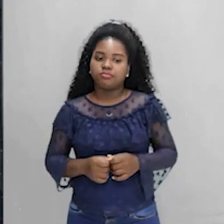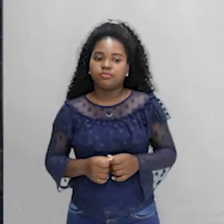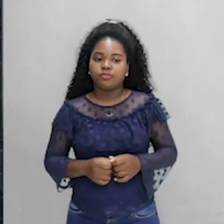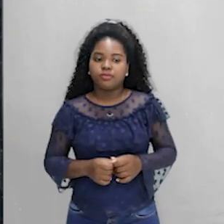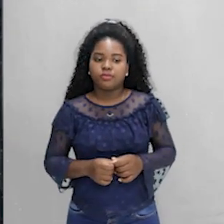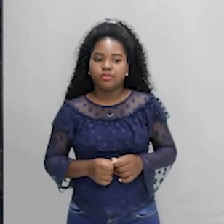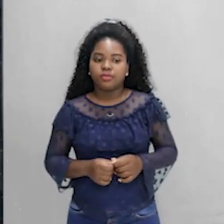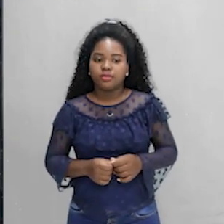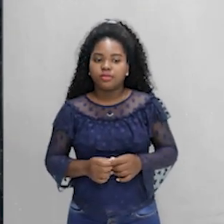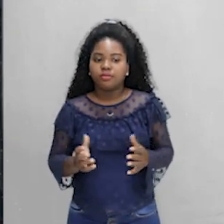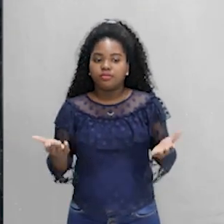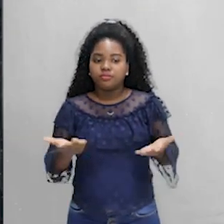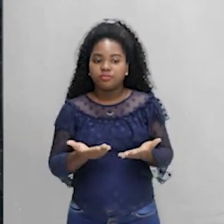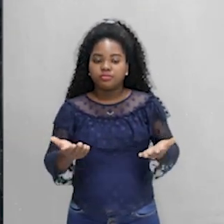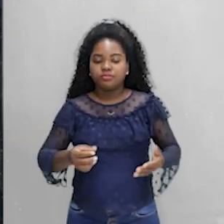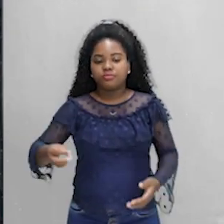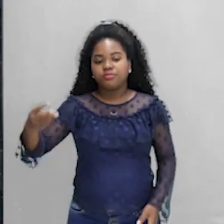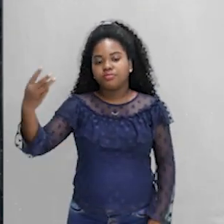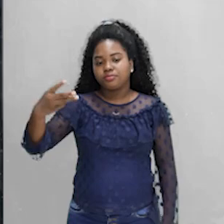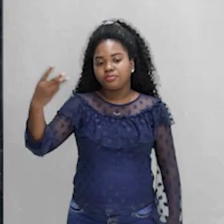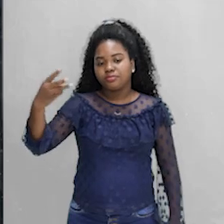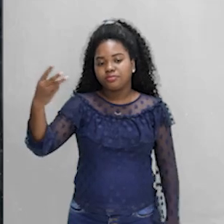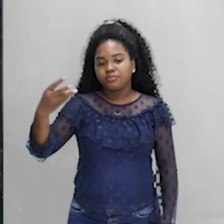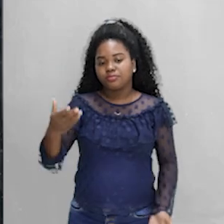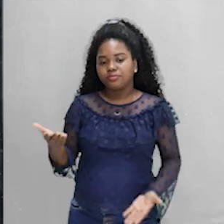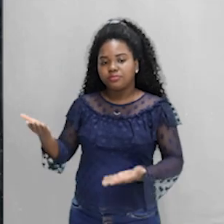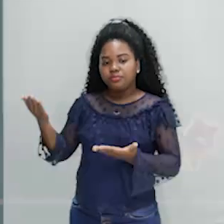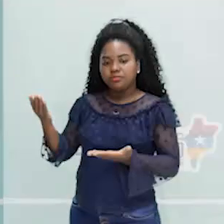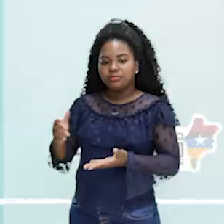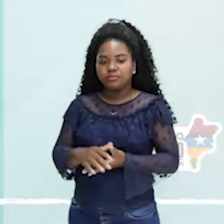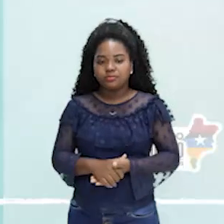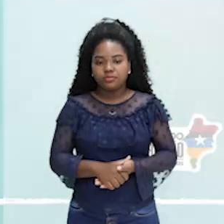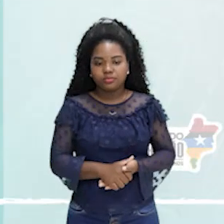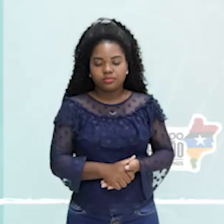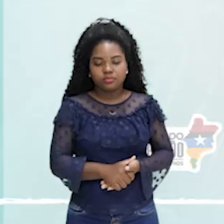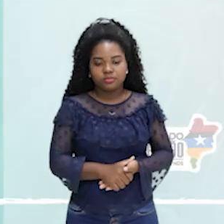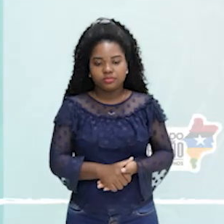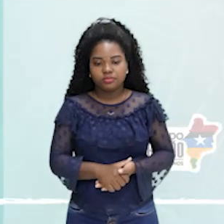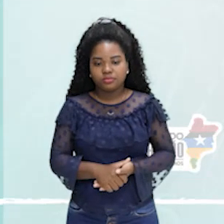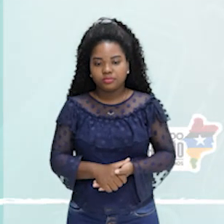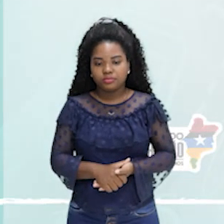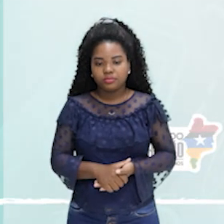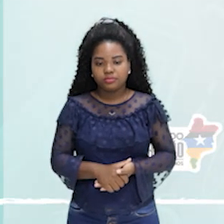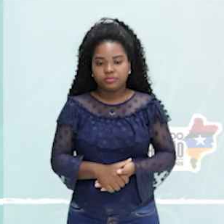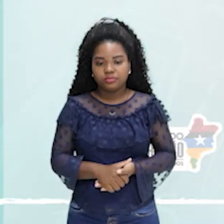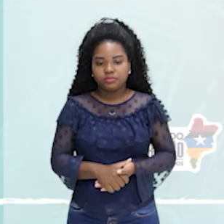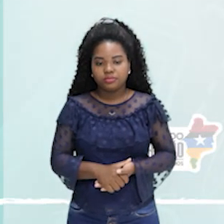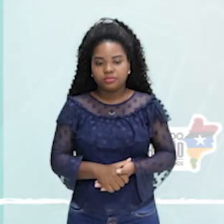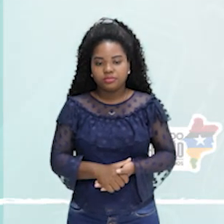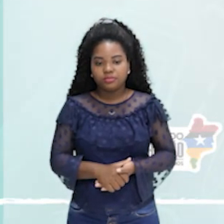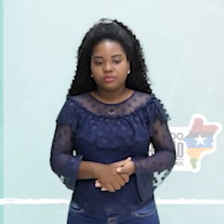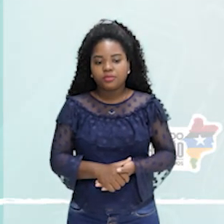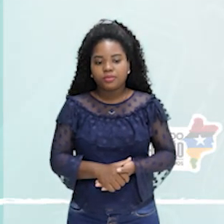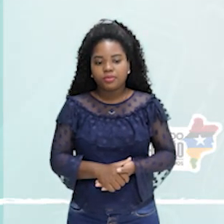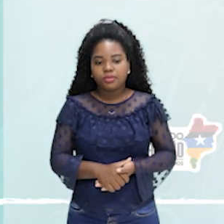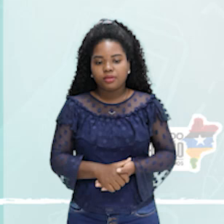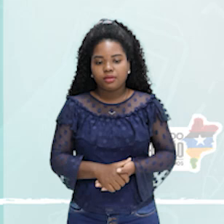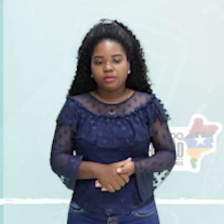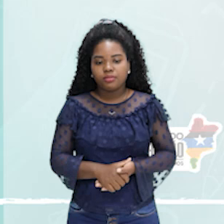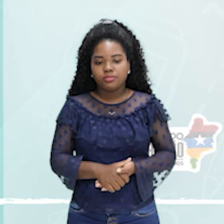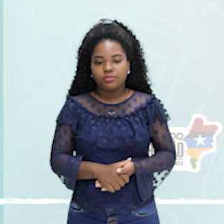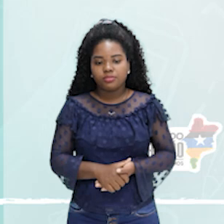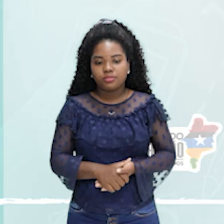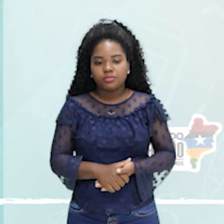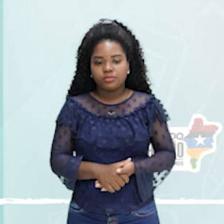para mais uma, vamos analisar. Interessante aí, Frank e Ernest. Eles estão...